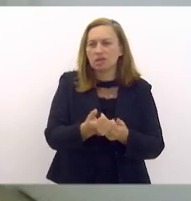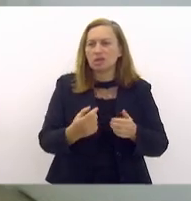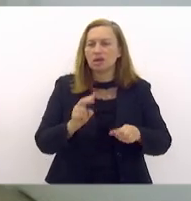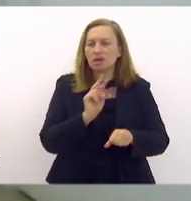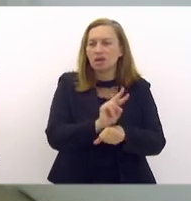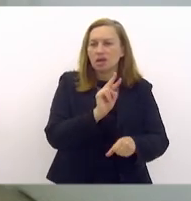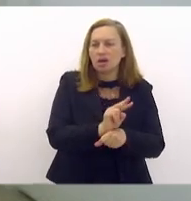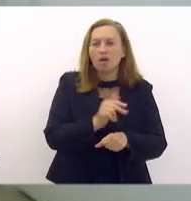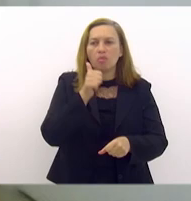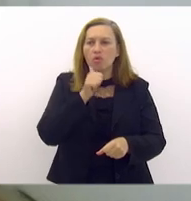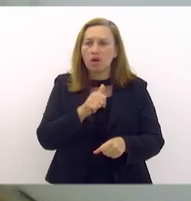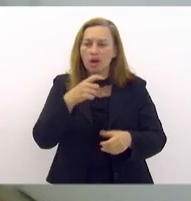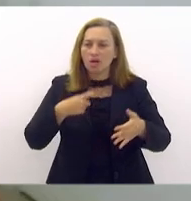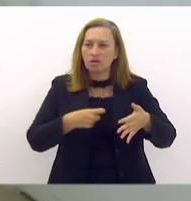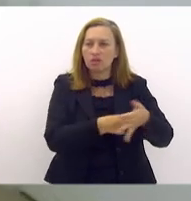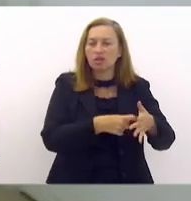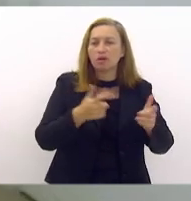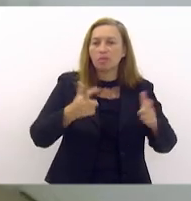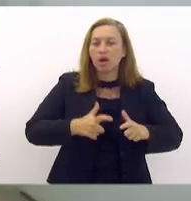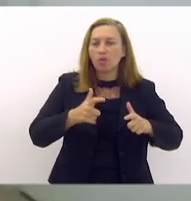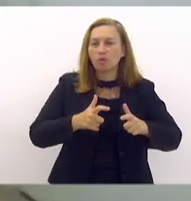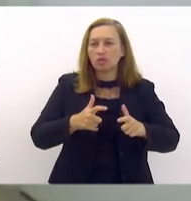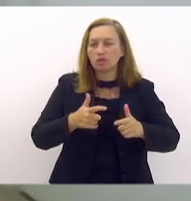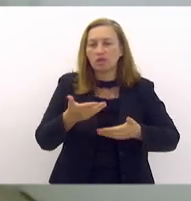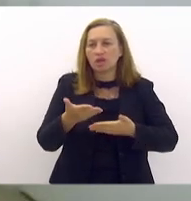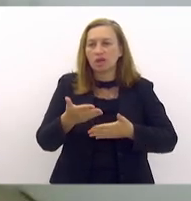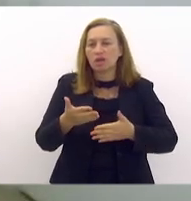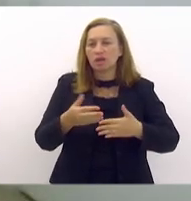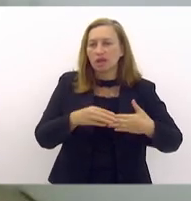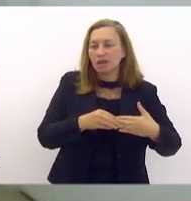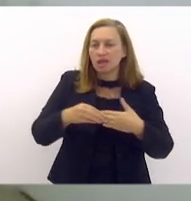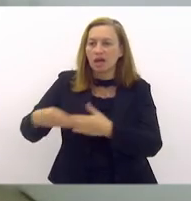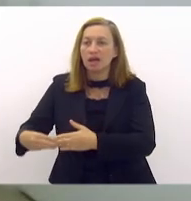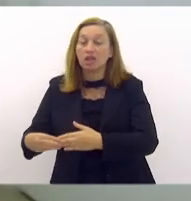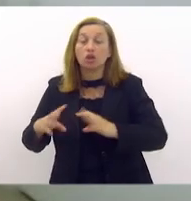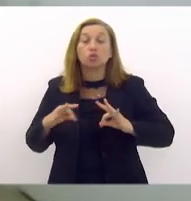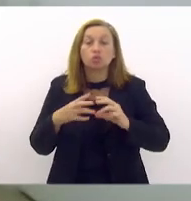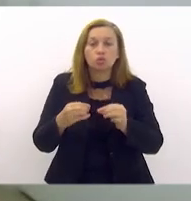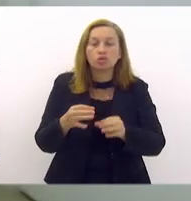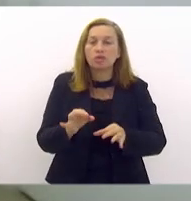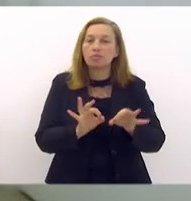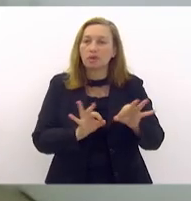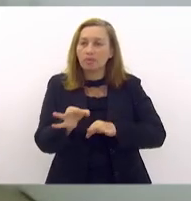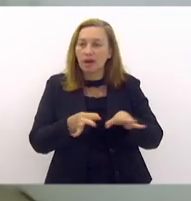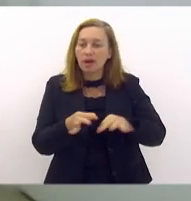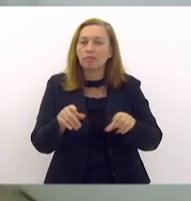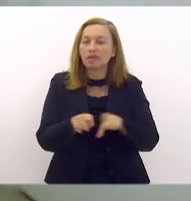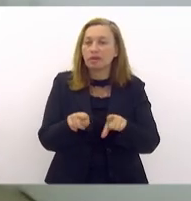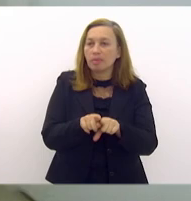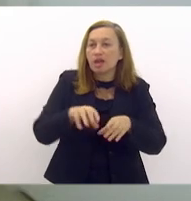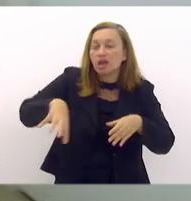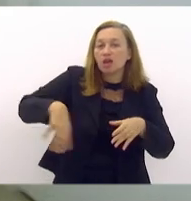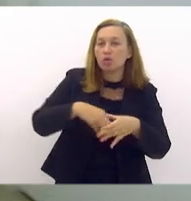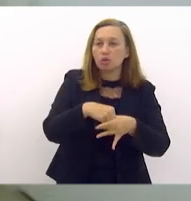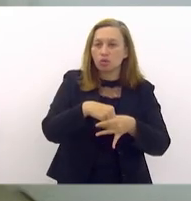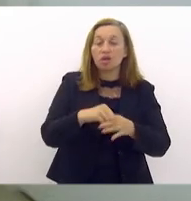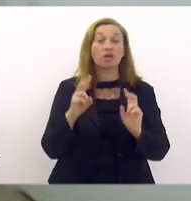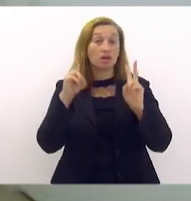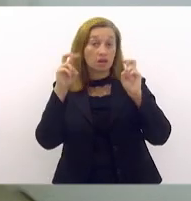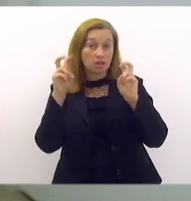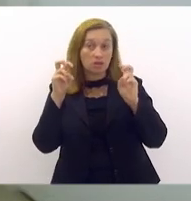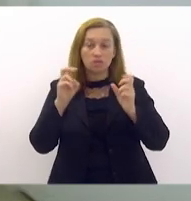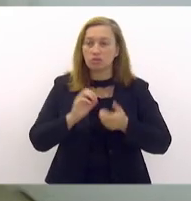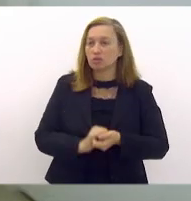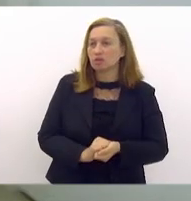para onde ela é levada, isso tudo precisa ser trabalhado de forma intersetorial para também incluir essa questão